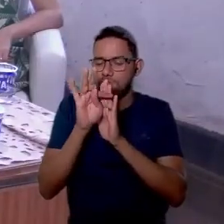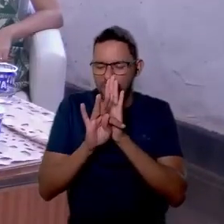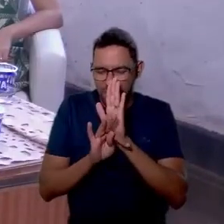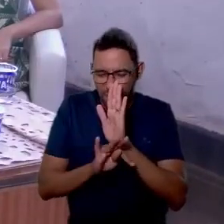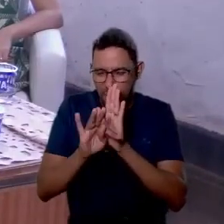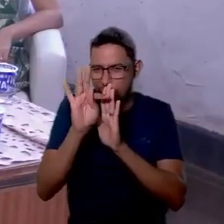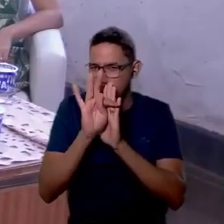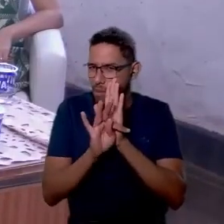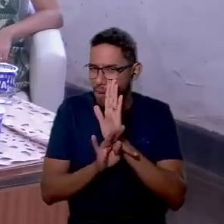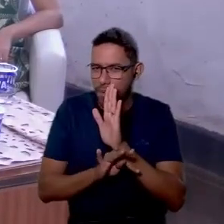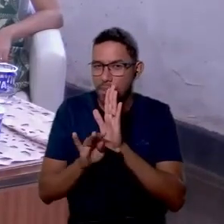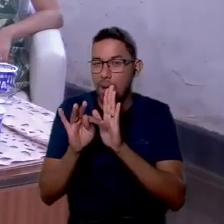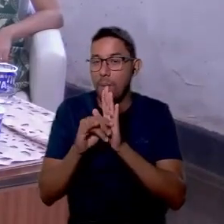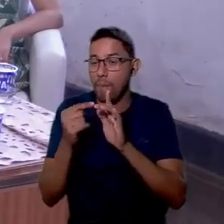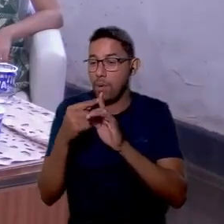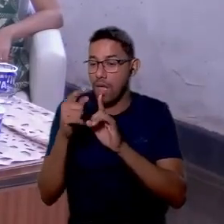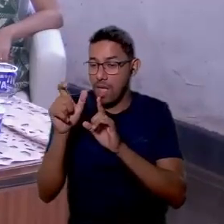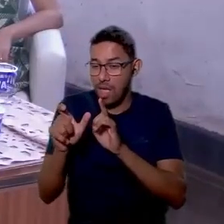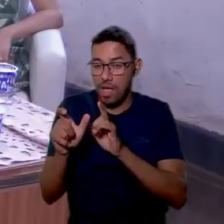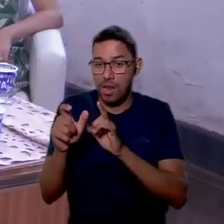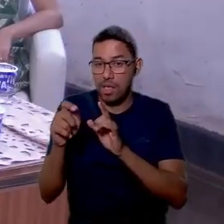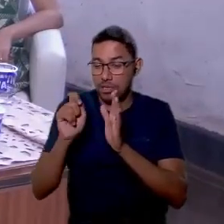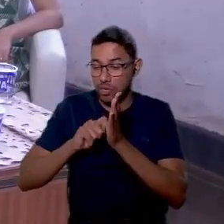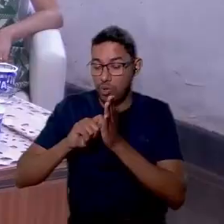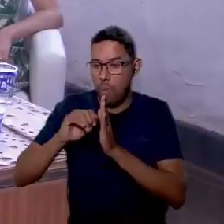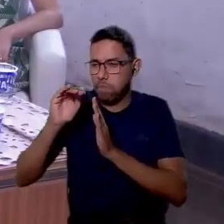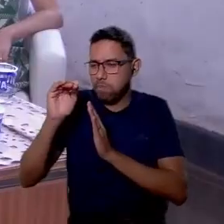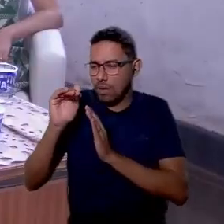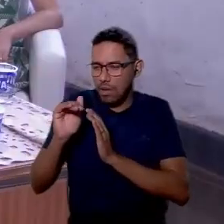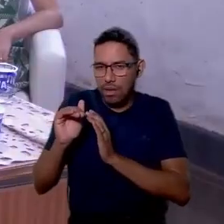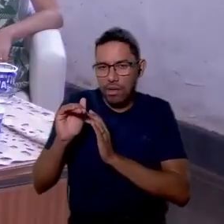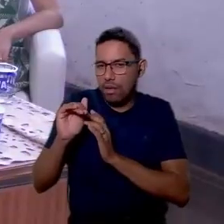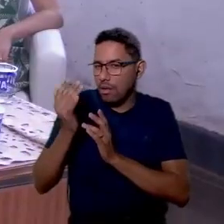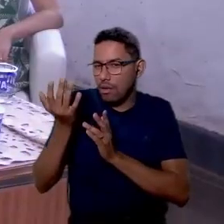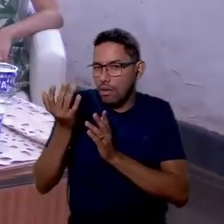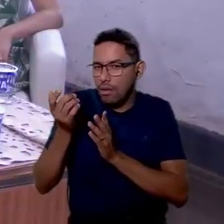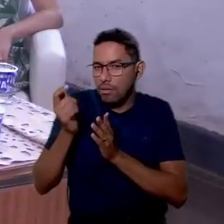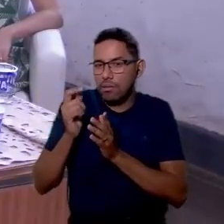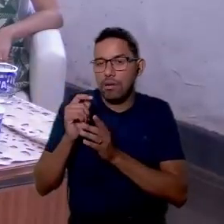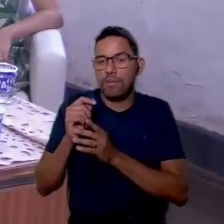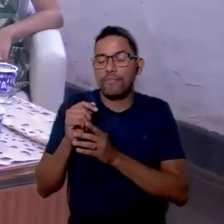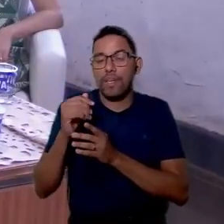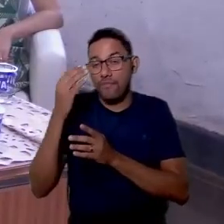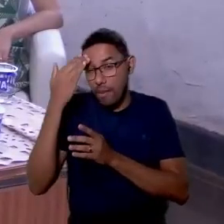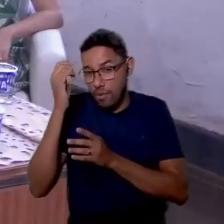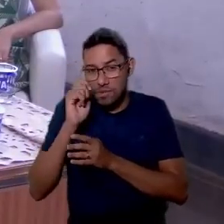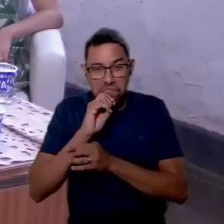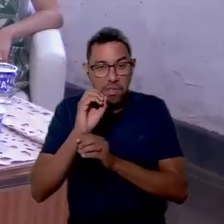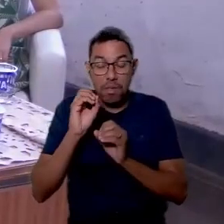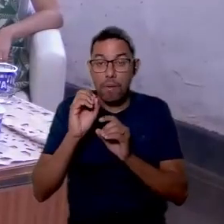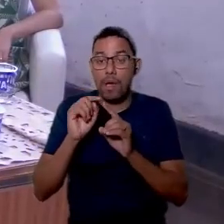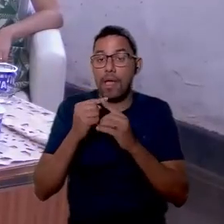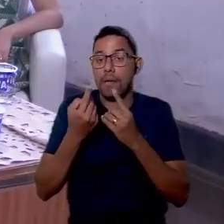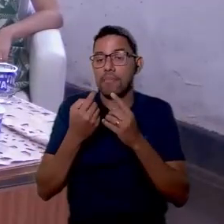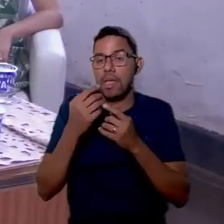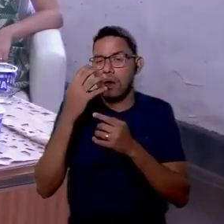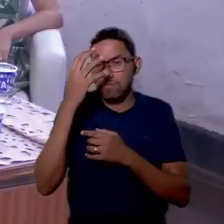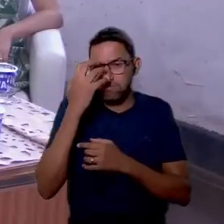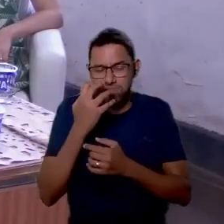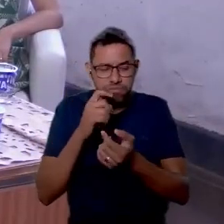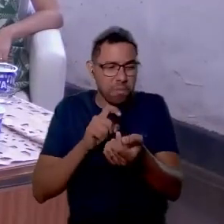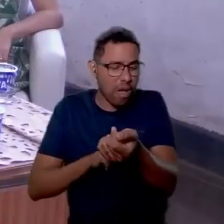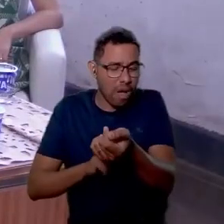tinha procurado a ouvidoria não respondeu, e eu costumo responder todos os meus e-mails, e vi que ele estava angustiado, e fui fazer